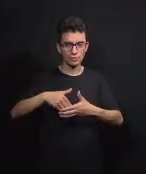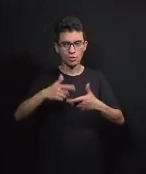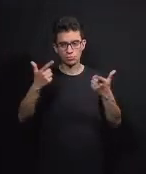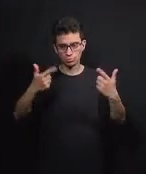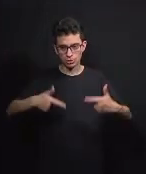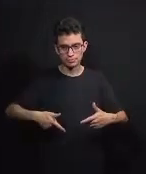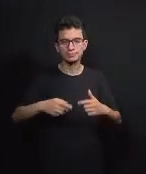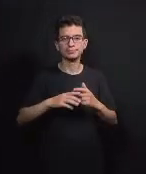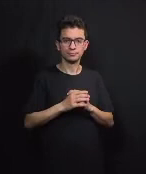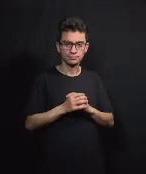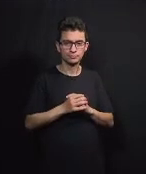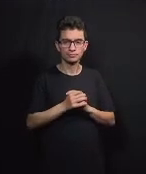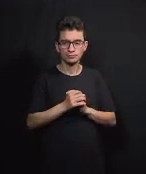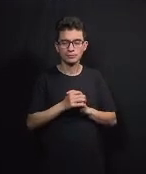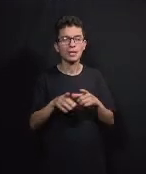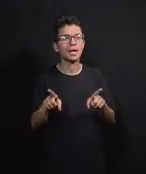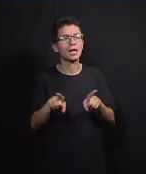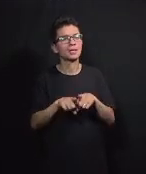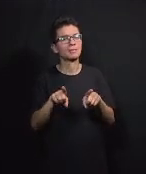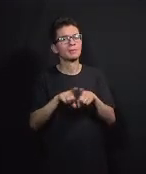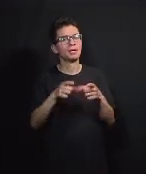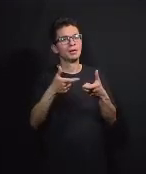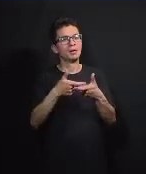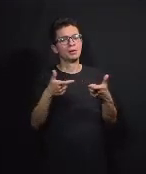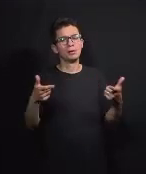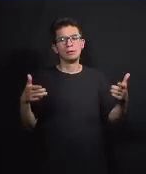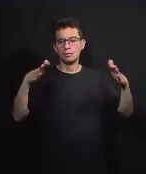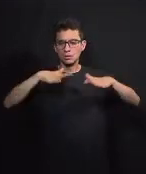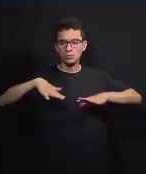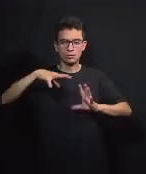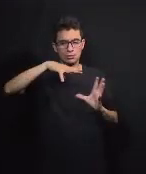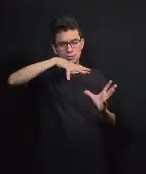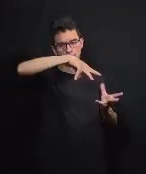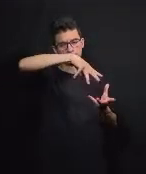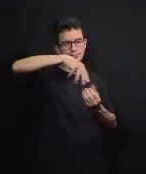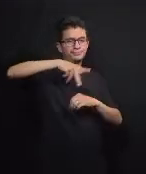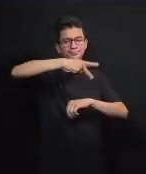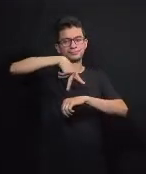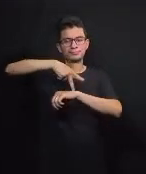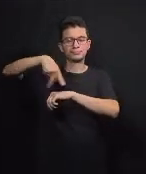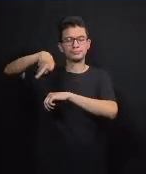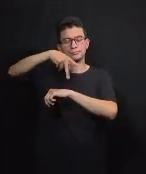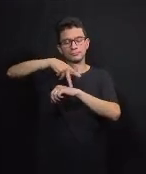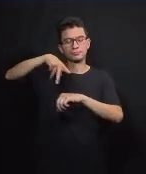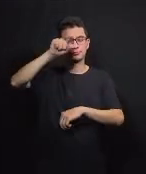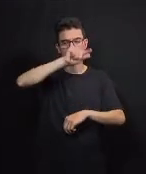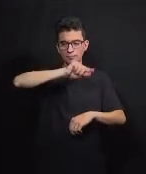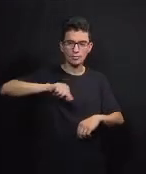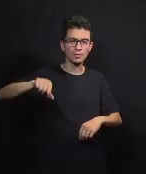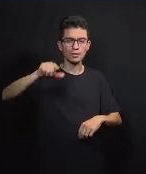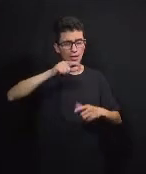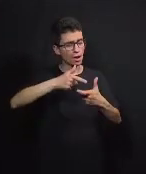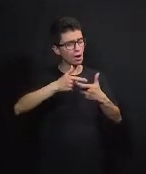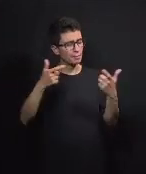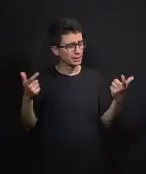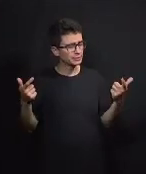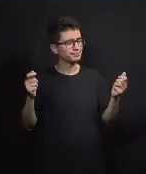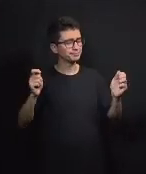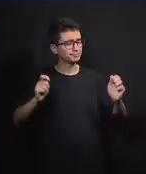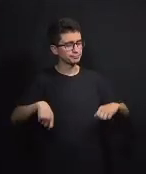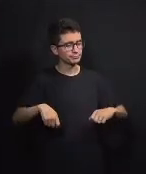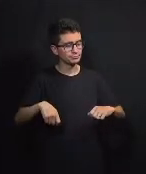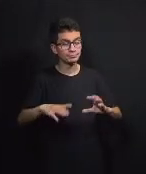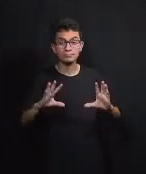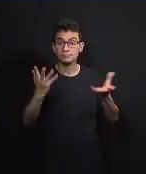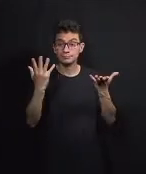havia um crescimento das democracias em todo o mundo. E, então, tudo isso